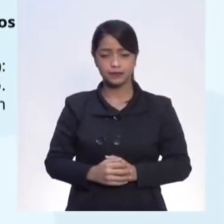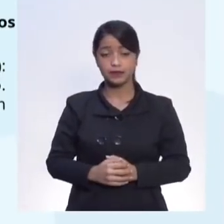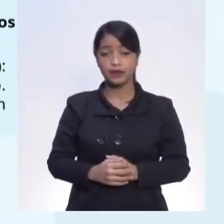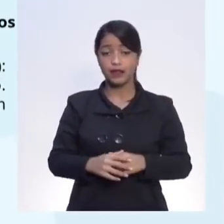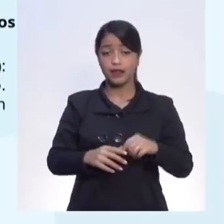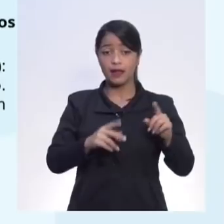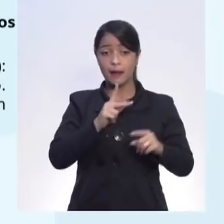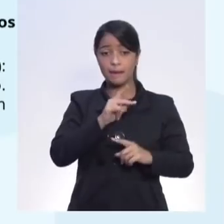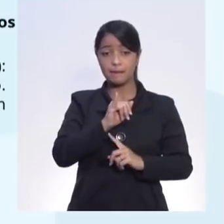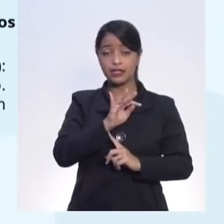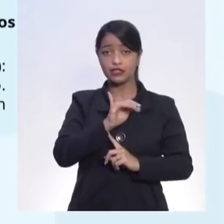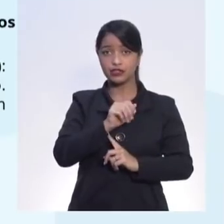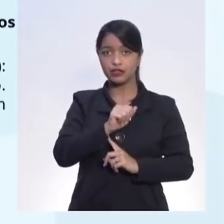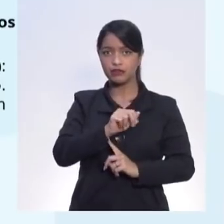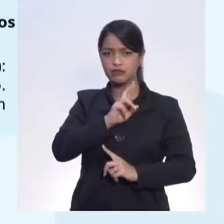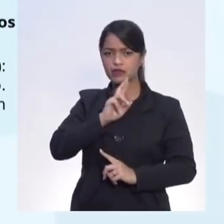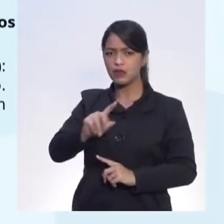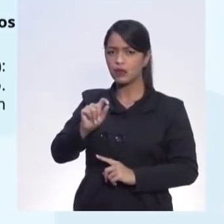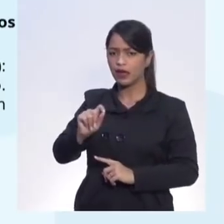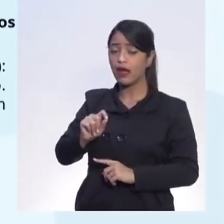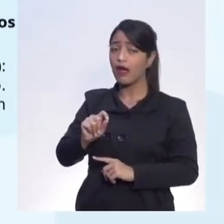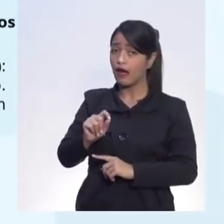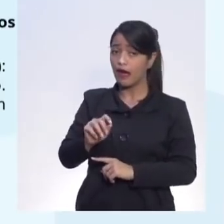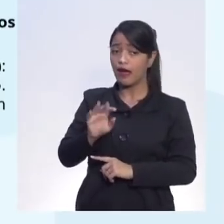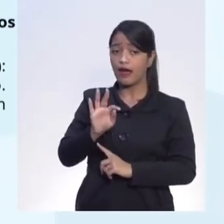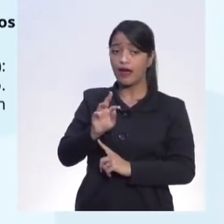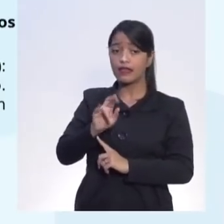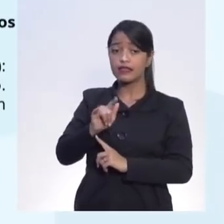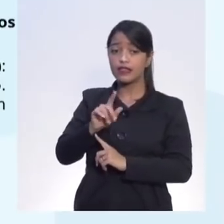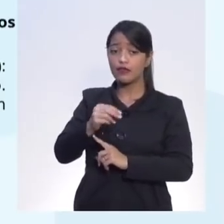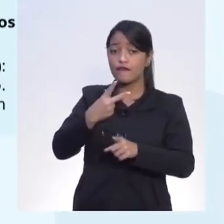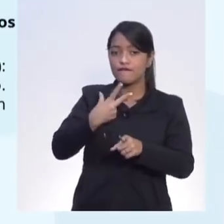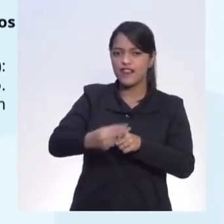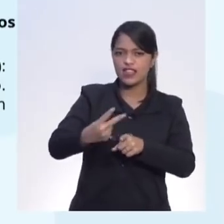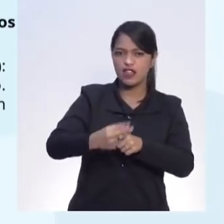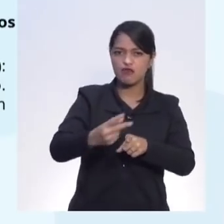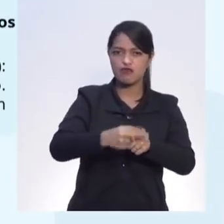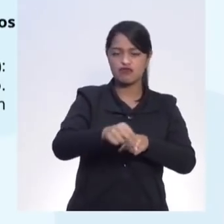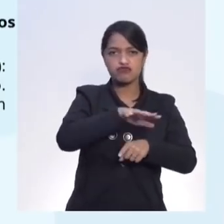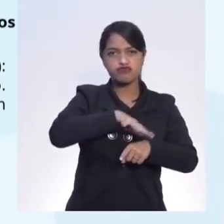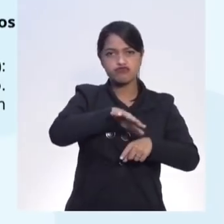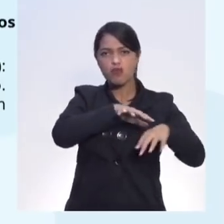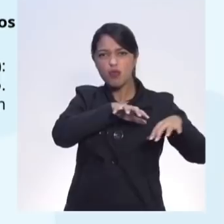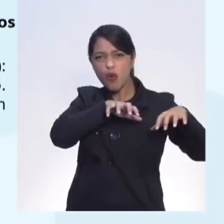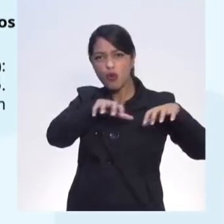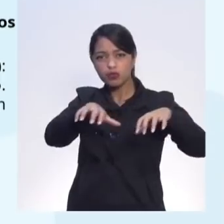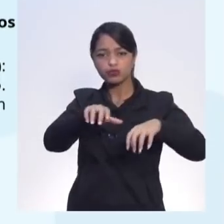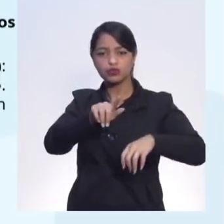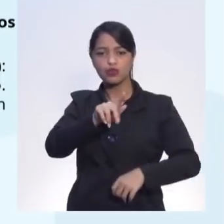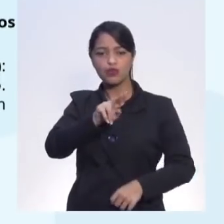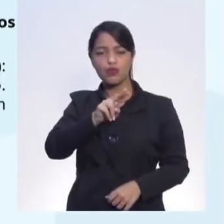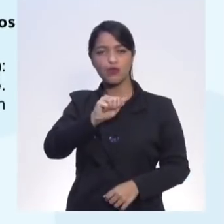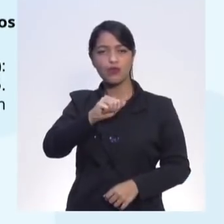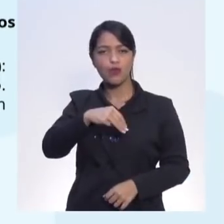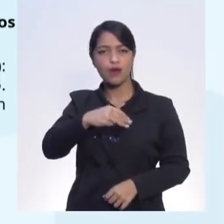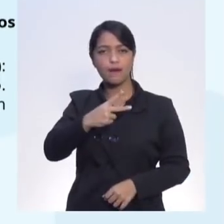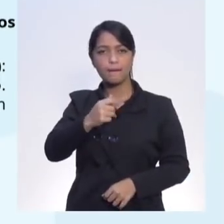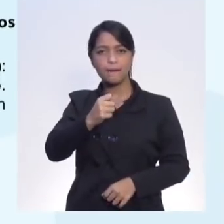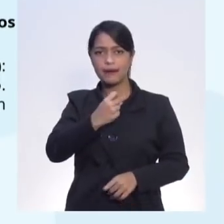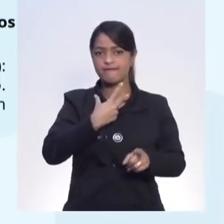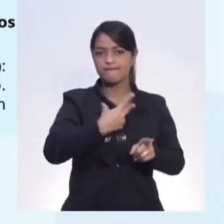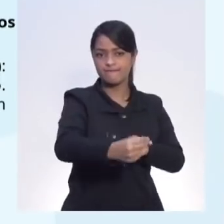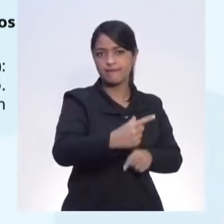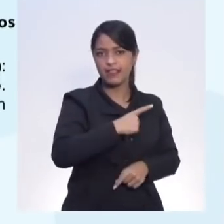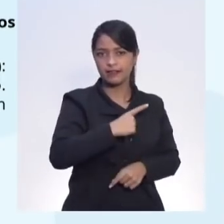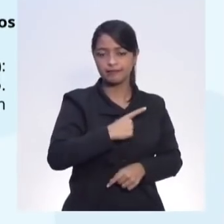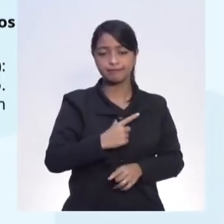Pronto, era só aquilo. Pedrinho e Emília retiraram-se desapontadíssimos. Aí acaba aí a cena 4. Será que eles